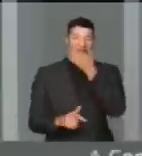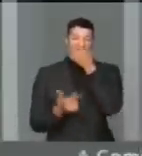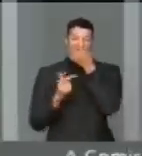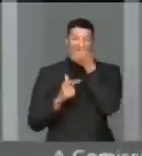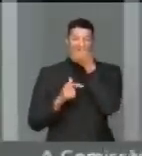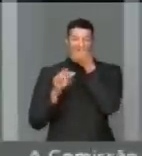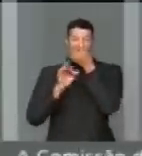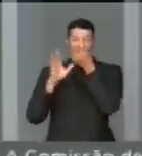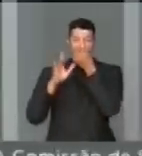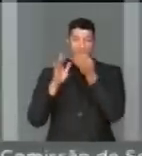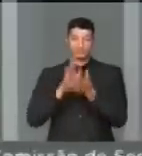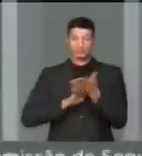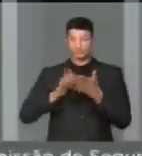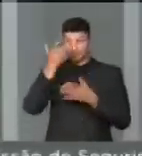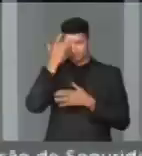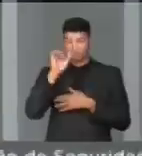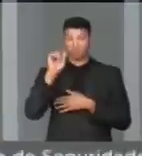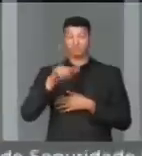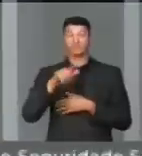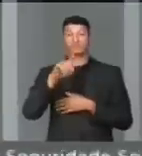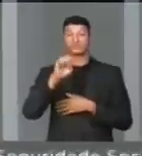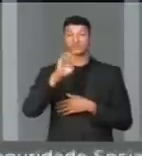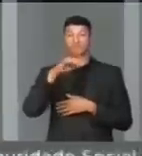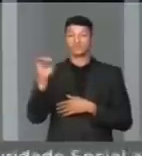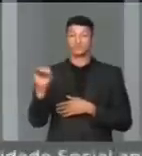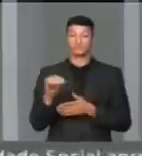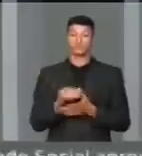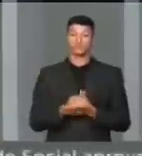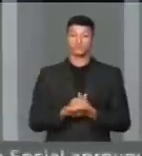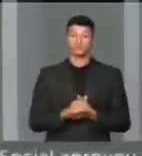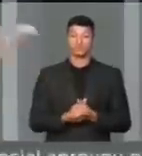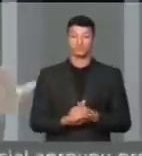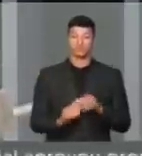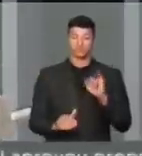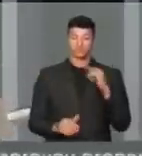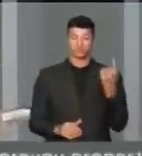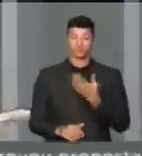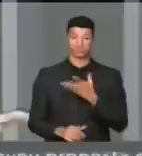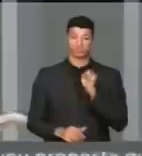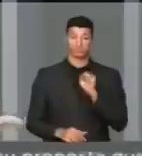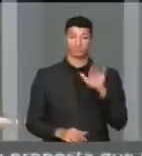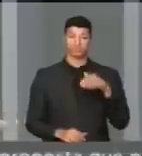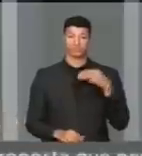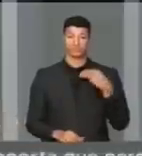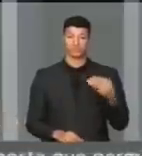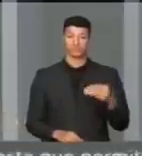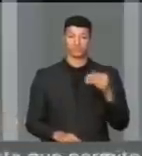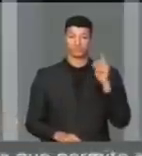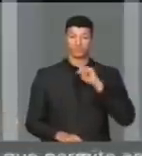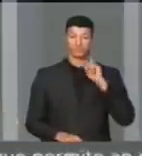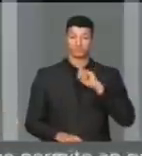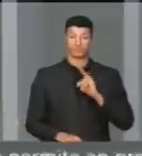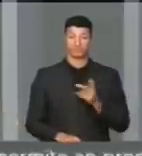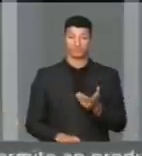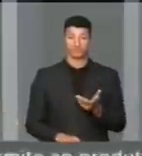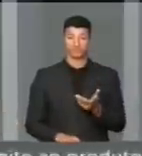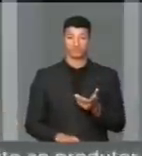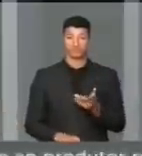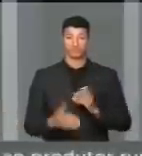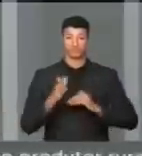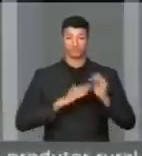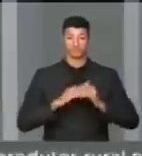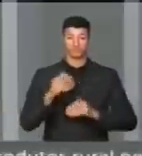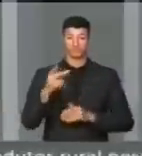tem autoridade, não sabe o que é gestão. Se nós pegarmos lá quando era ministro das Minas e Energia, sob o